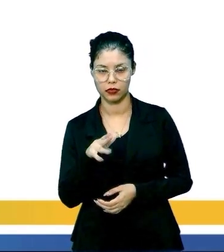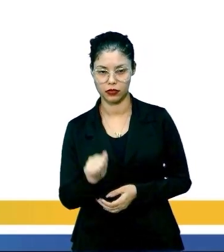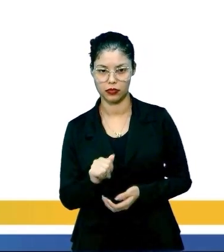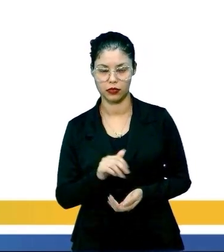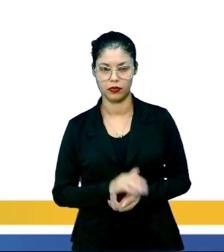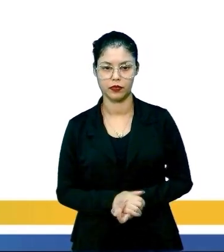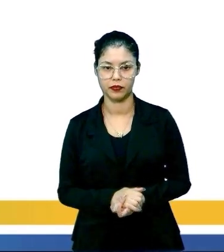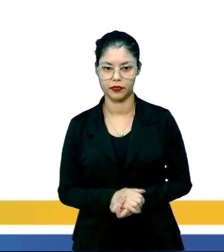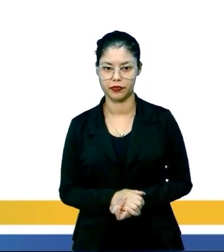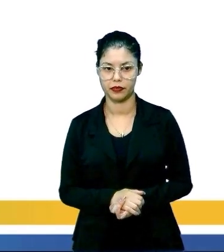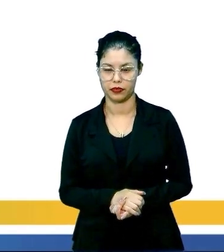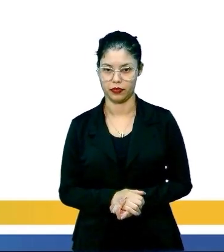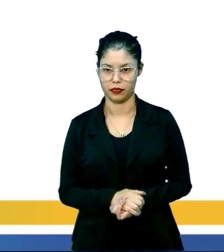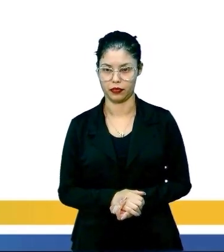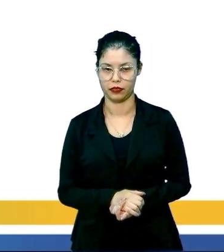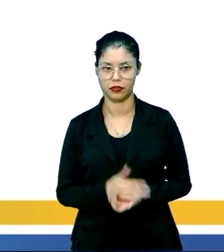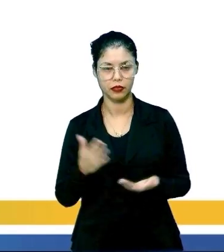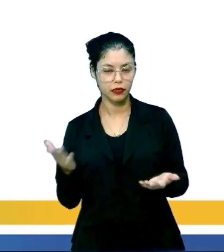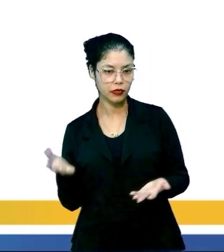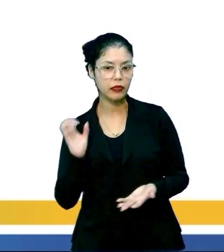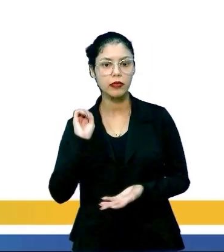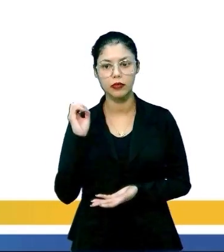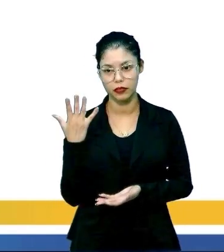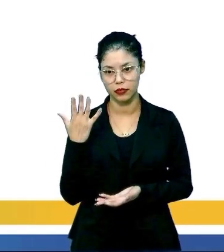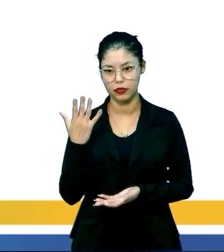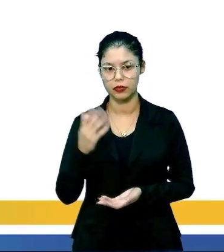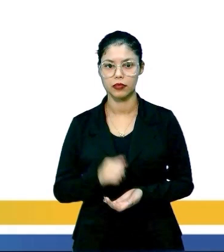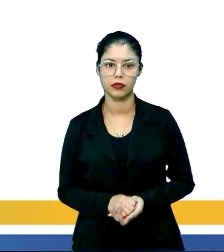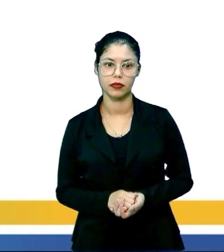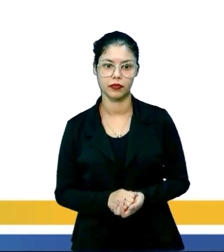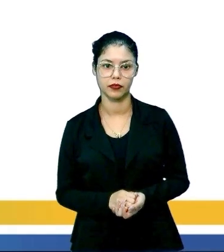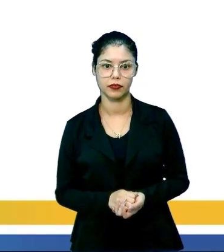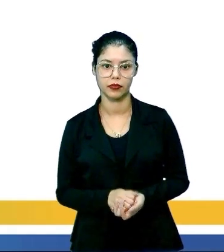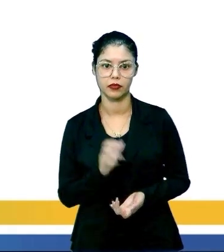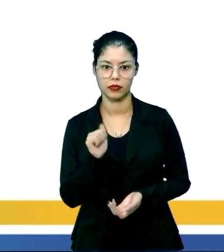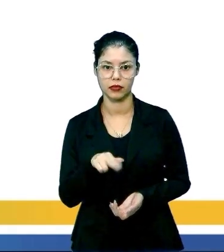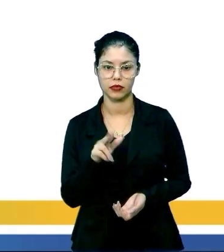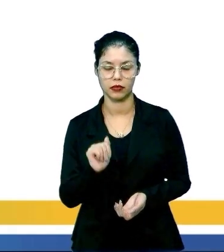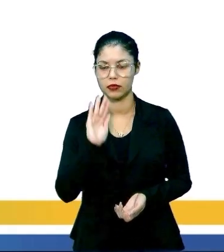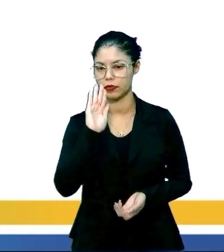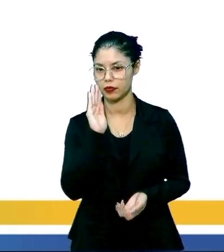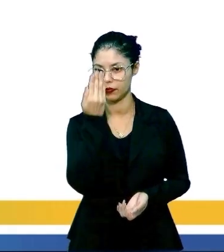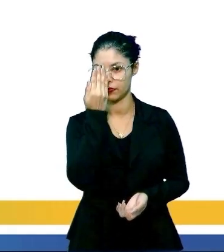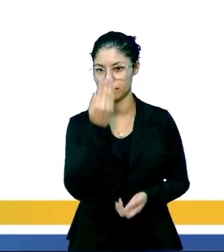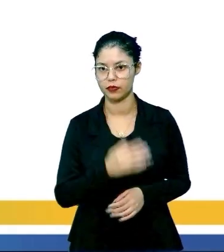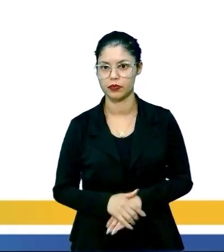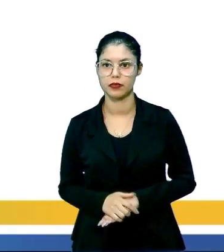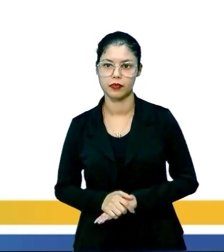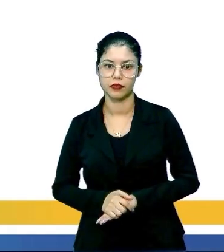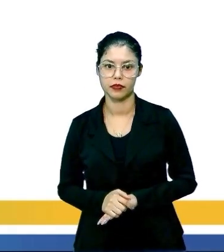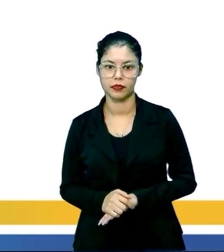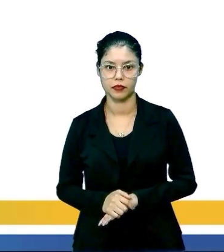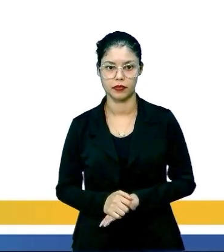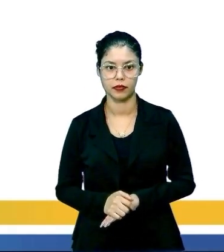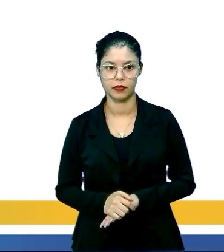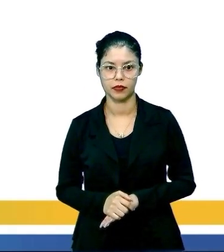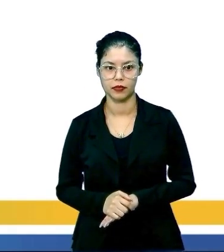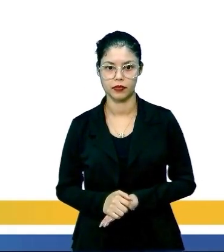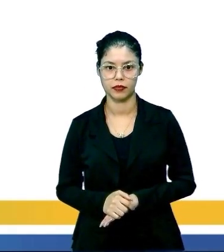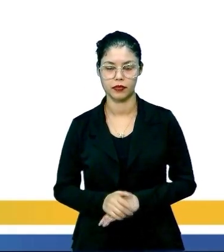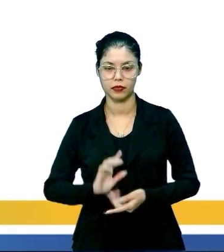fato, injetora. Com isso, a afirmativa de Ana é falsa.